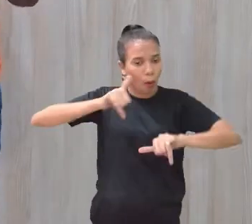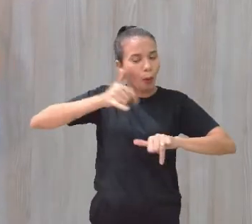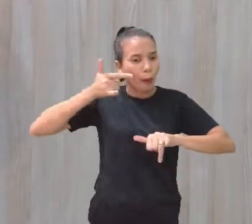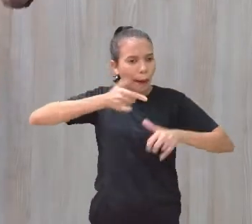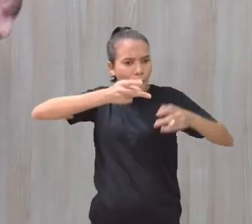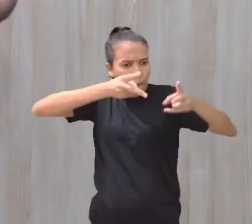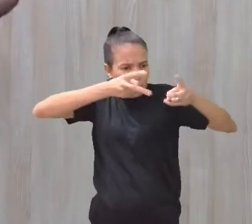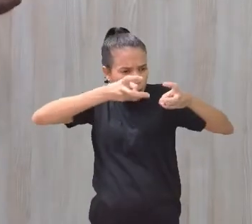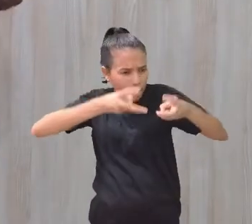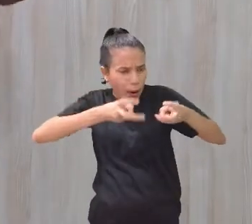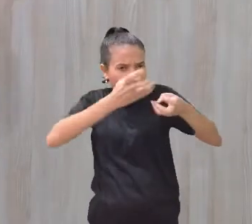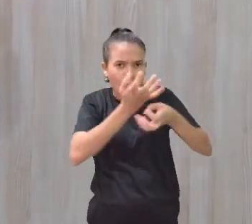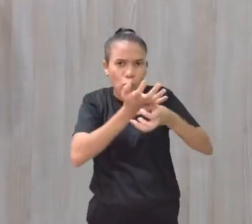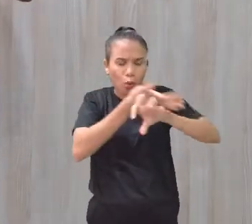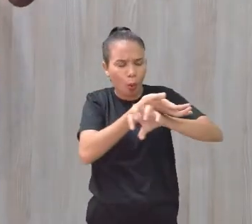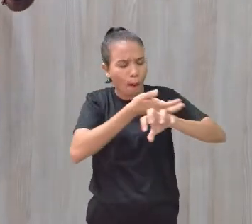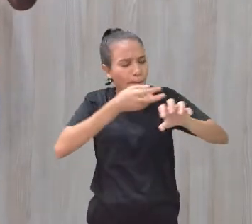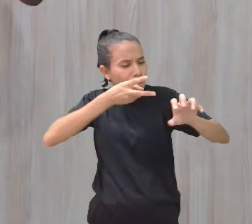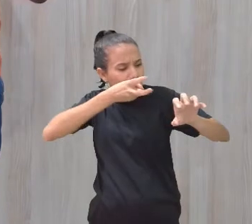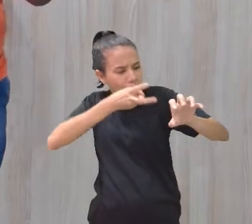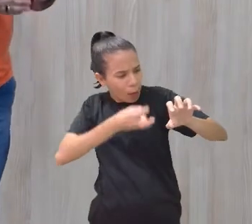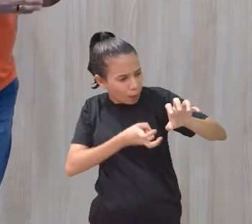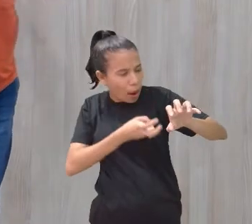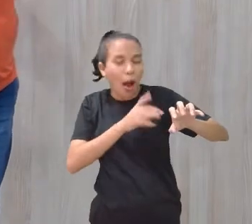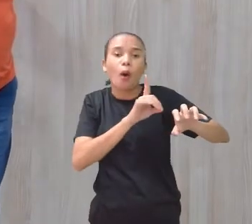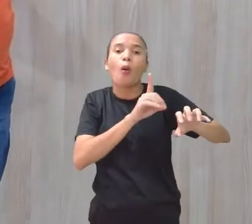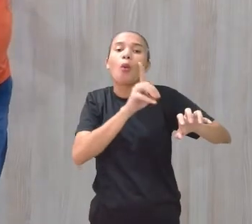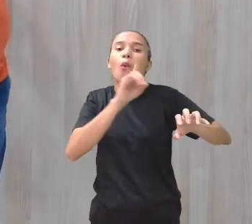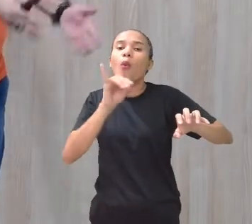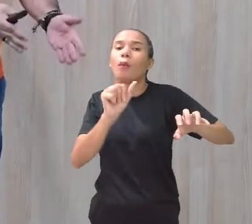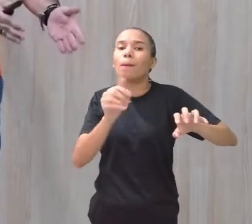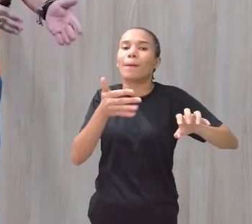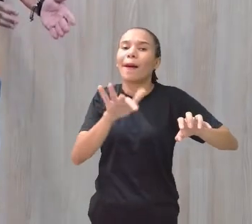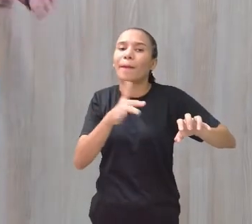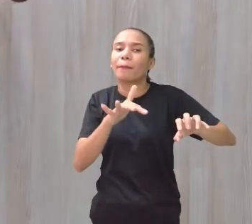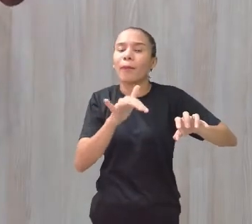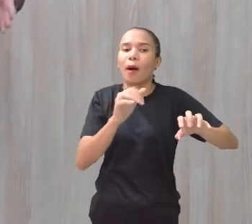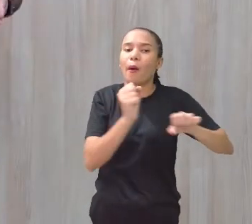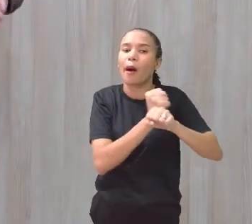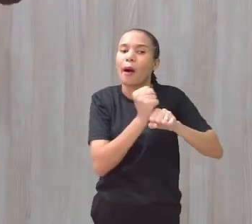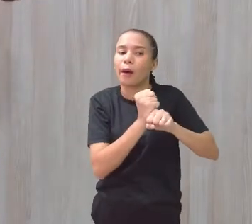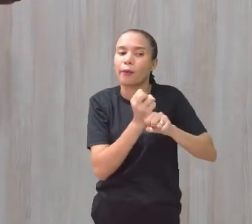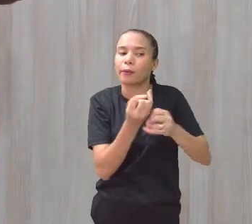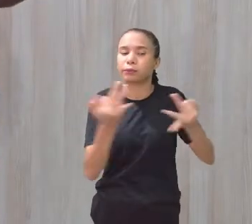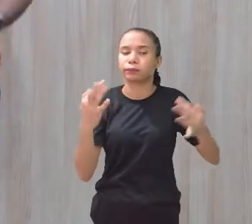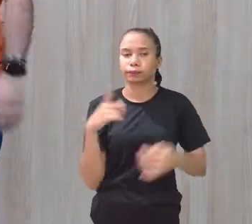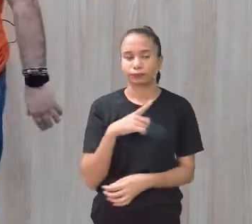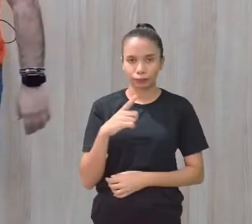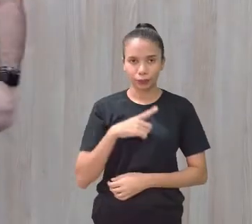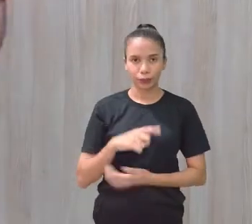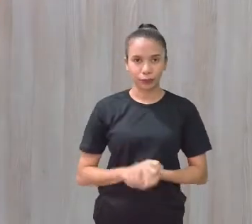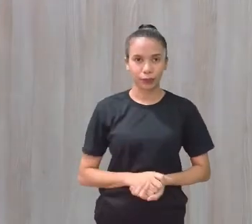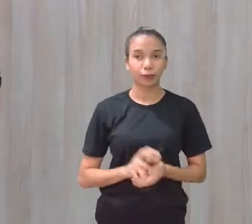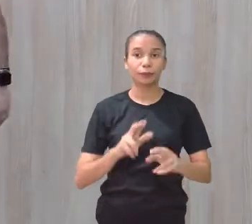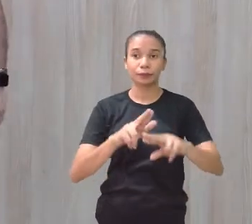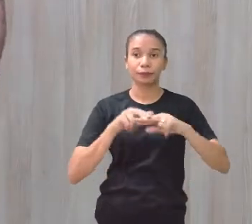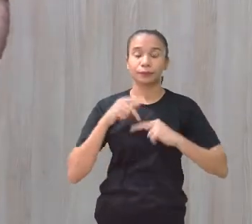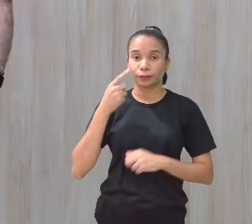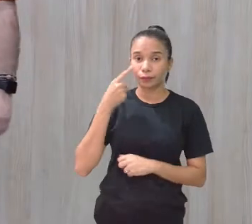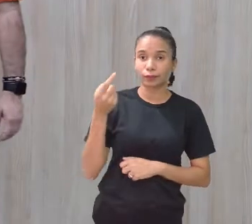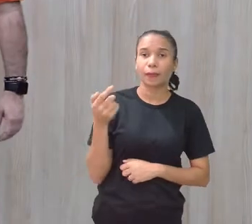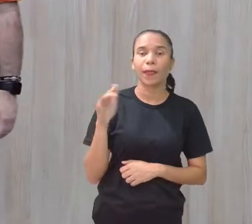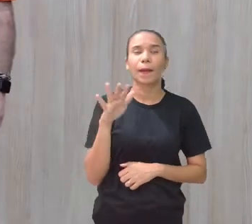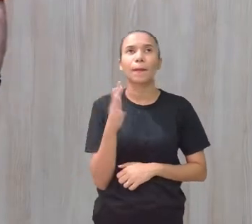consegue descobrir mais ou menos uma datação, né, daquele fóssil, né? Então, por